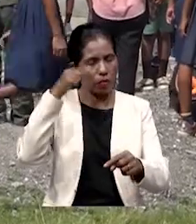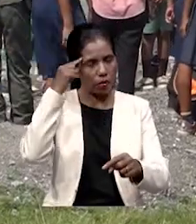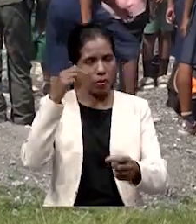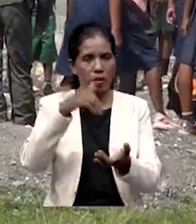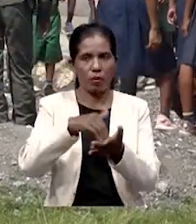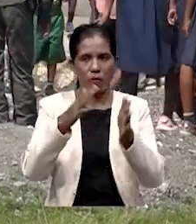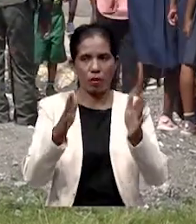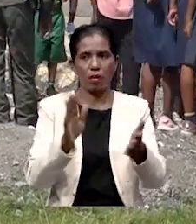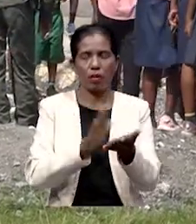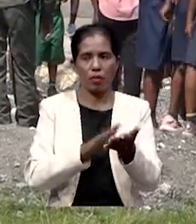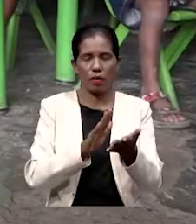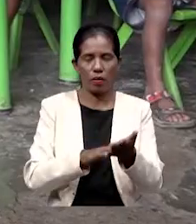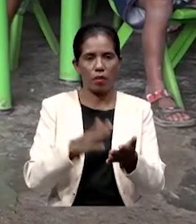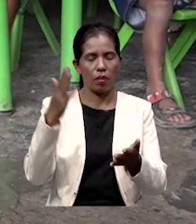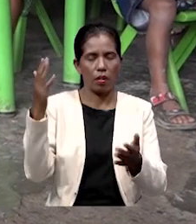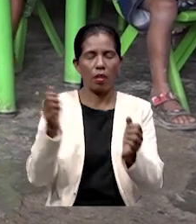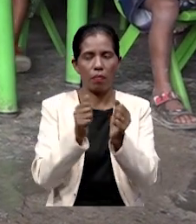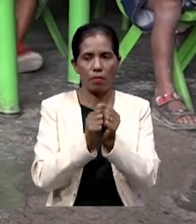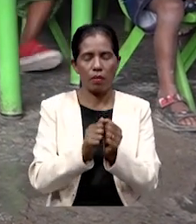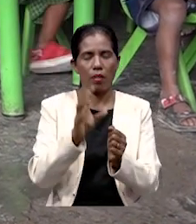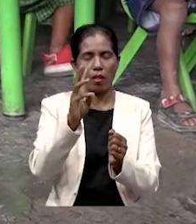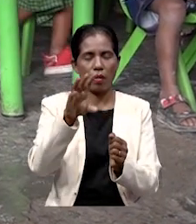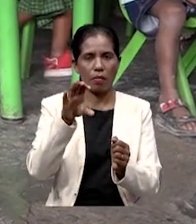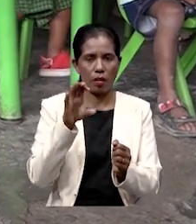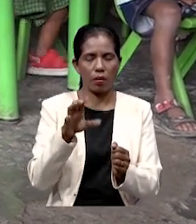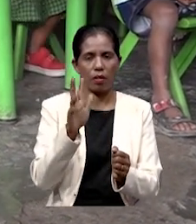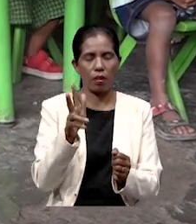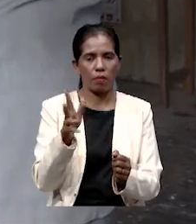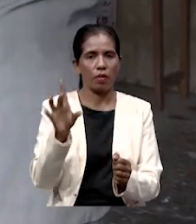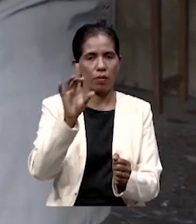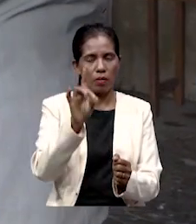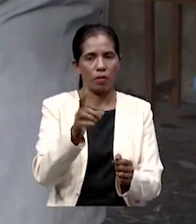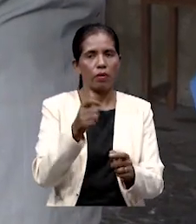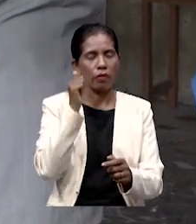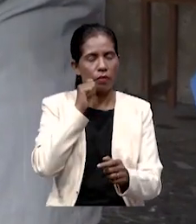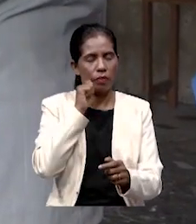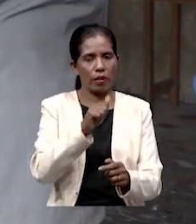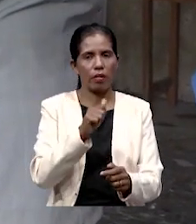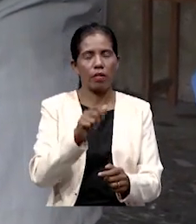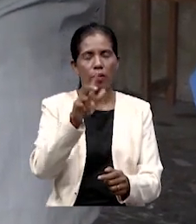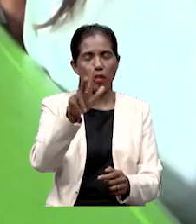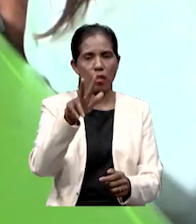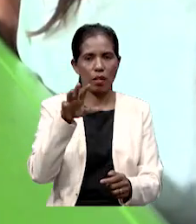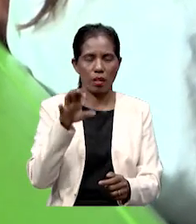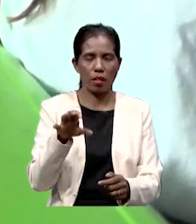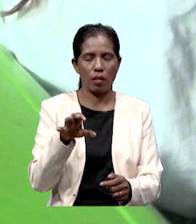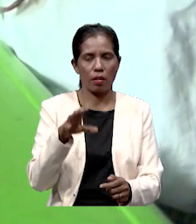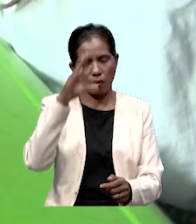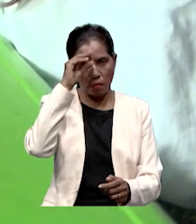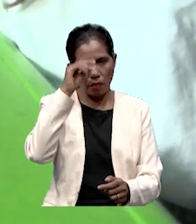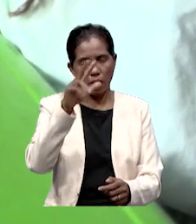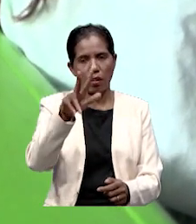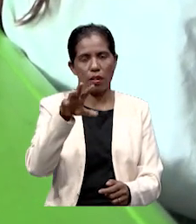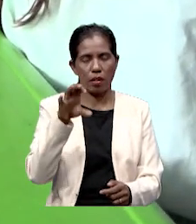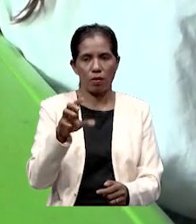Básica Central Mundo Perdido hamutuk atus neng tolu resing hitu, komposto si feto atus tolu san resing hitu, nomane atus tolu